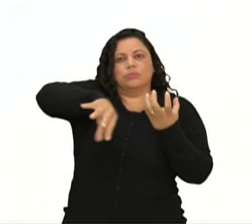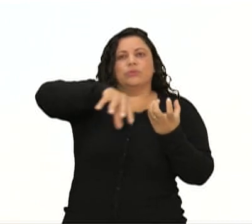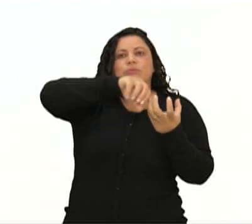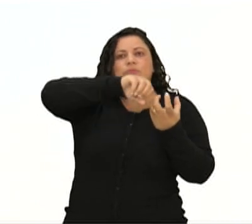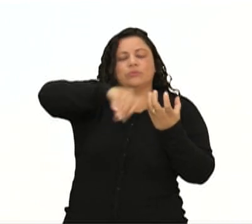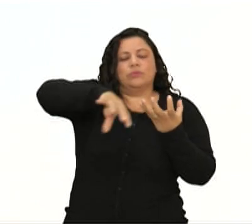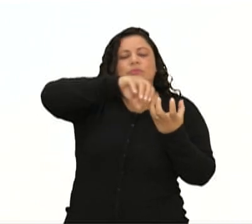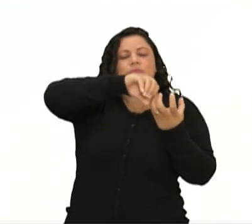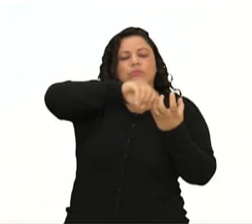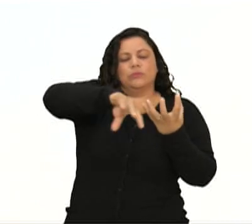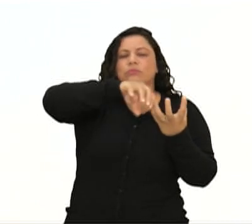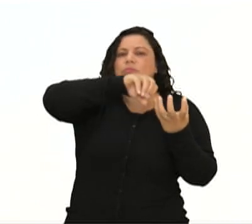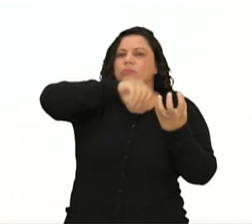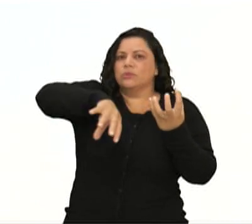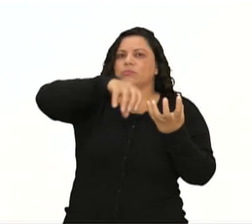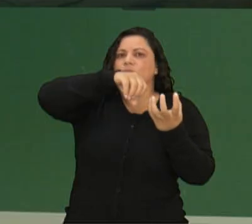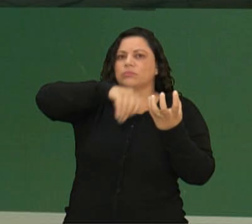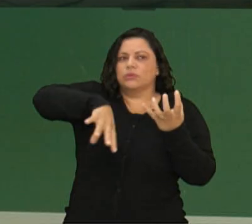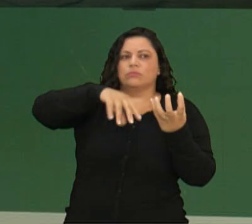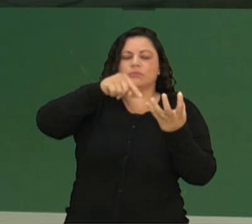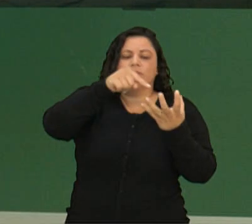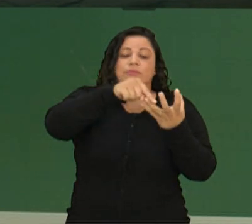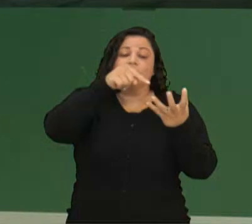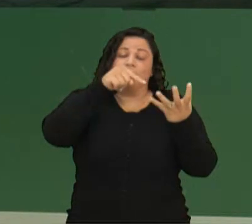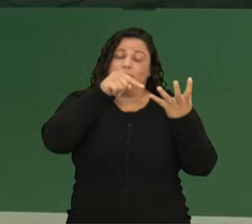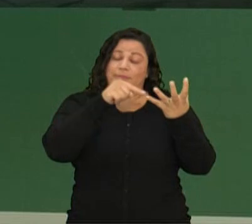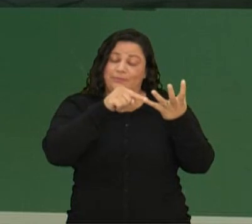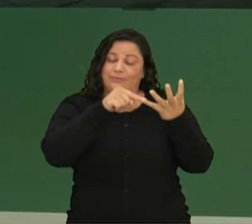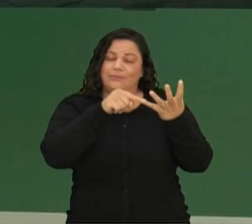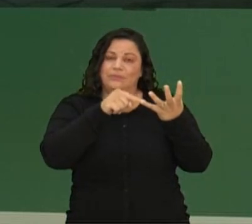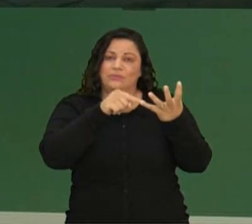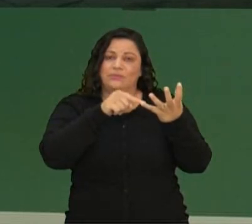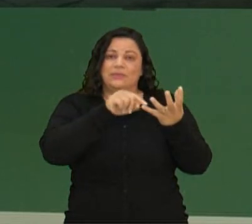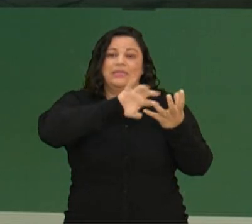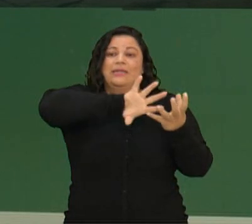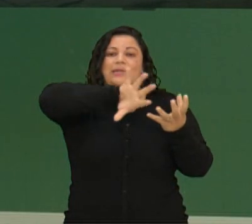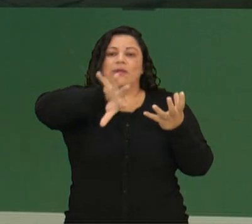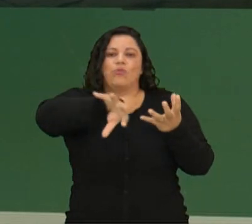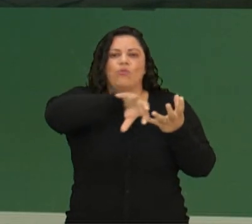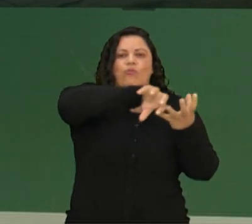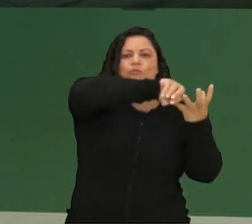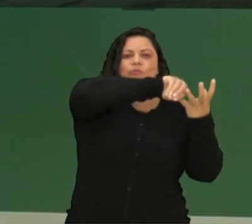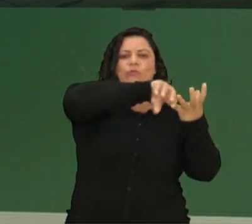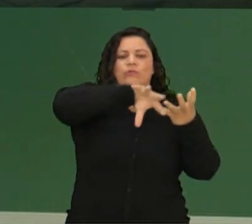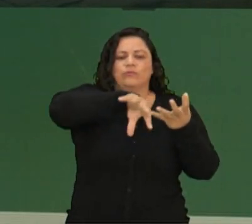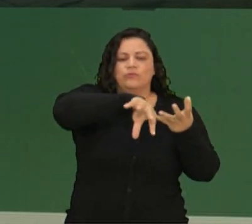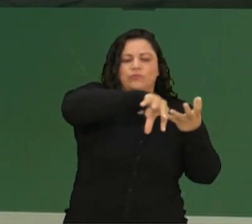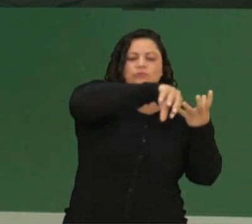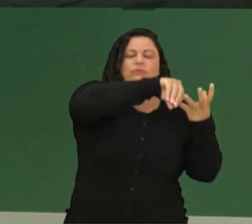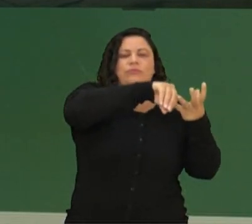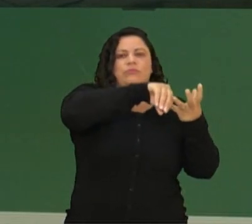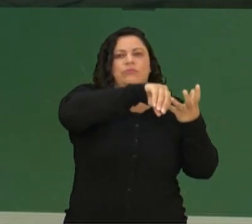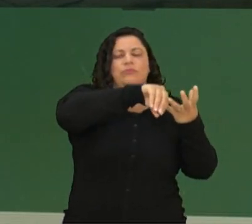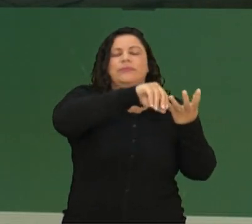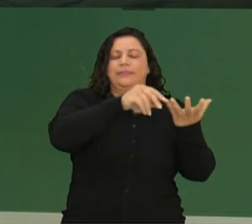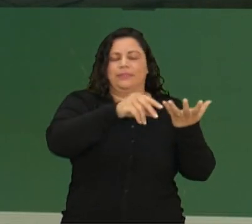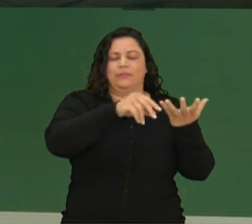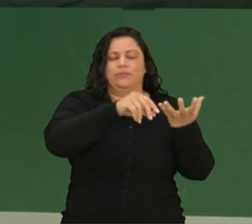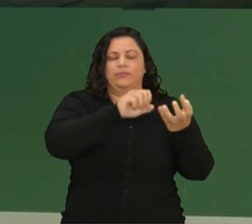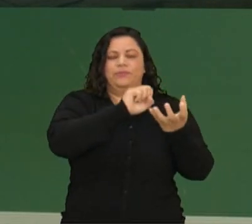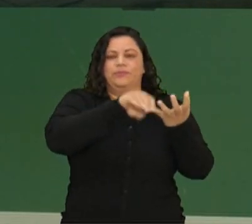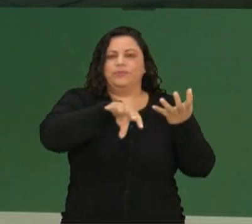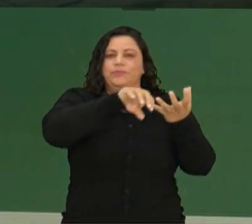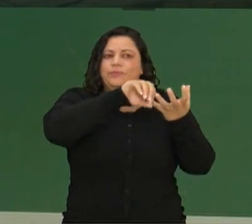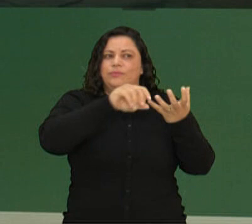artéria, essas duas válvulas vão impedir que haja um refluxo, ou seja, que o sangue volte para dentro do